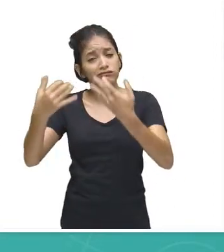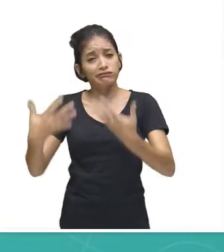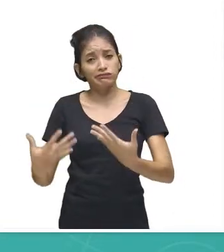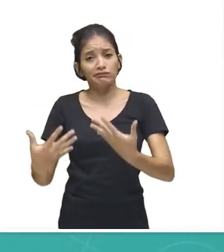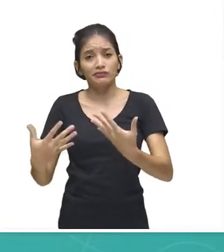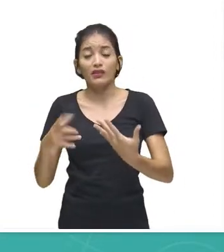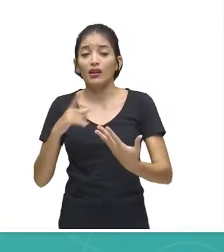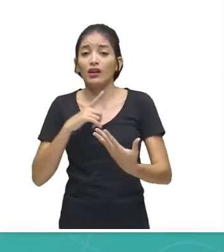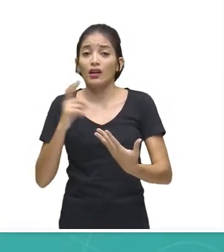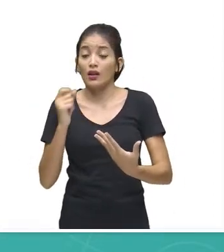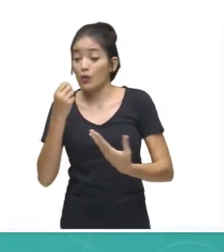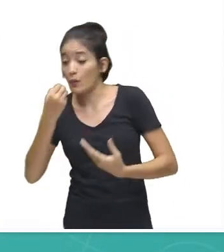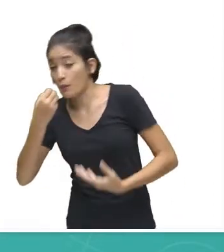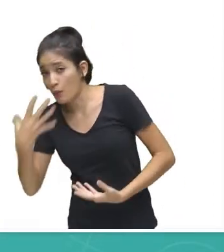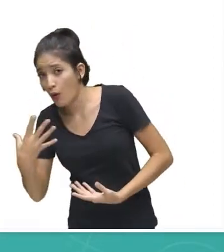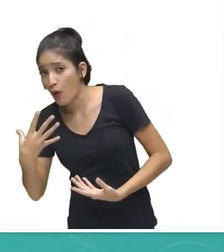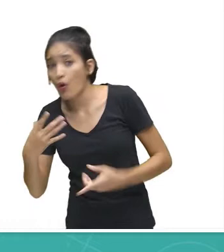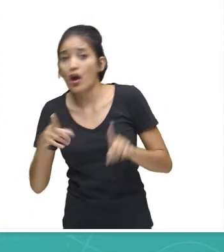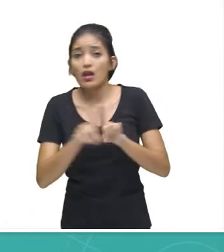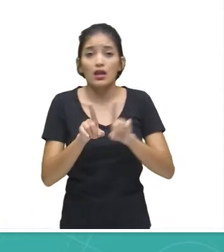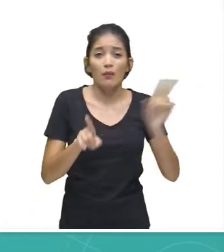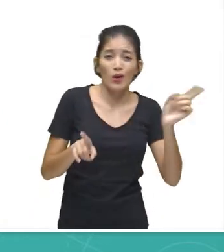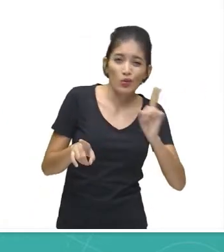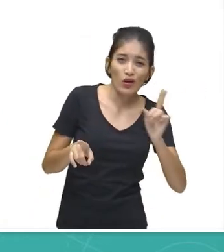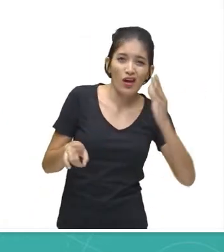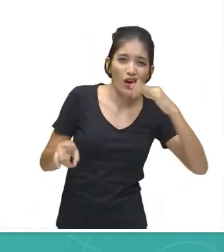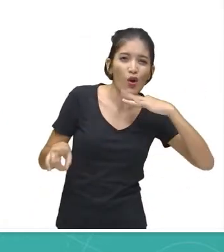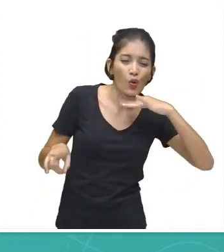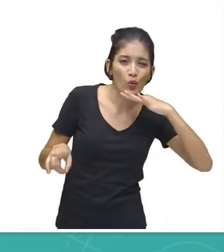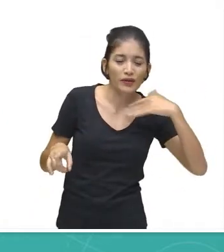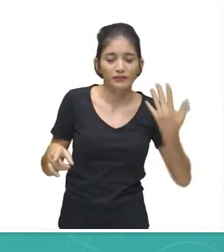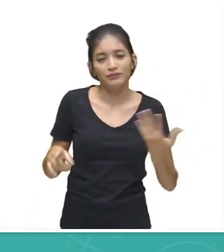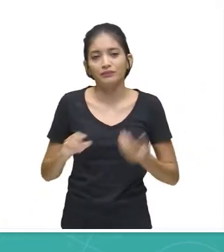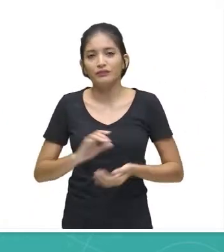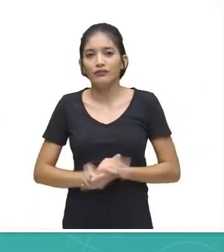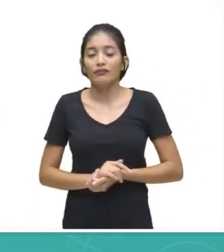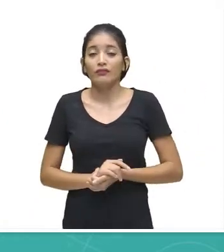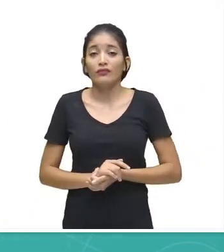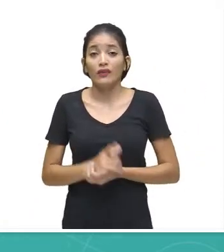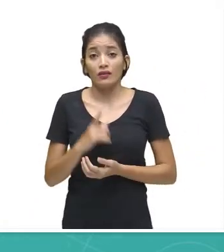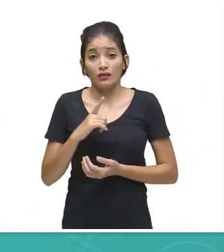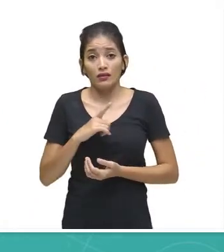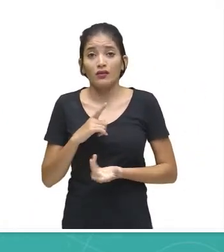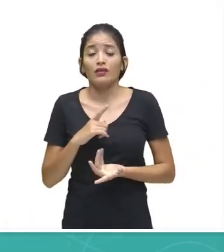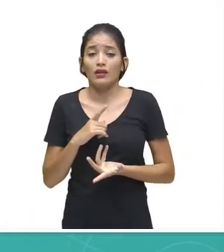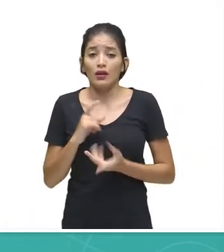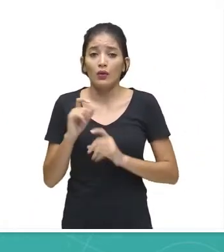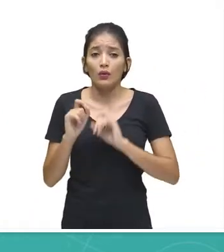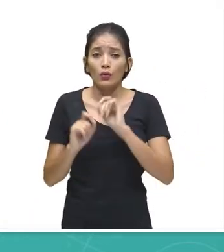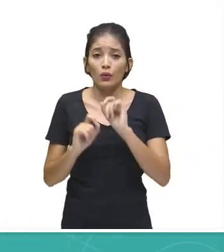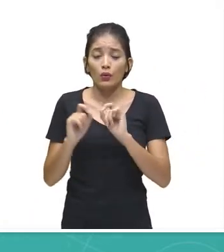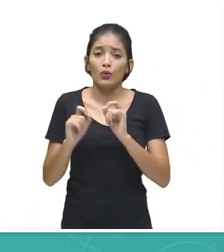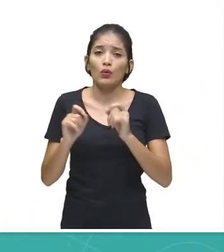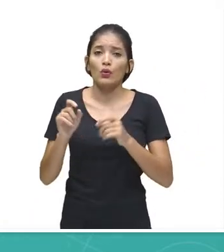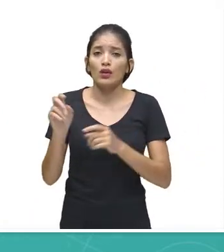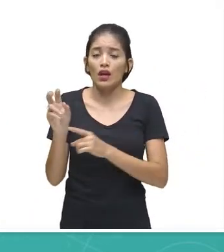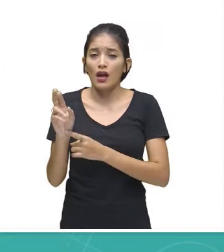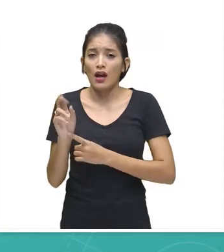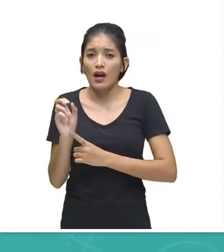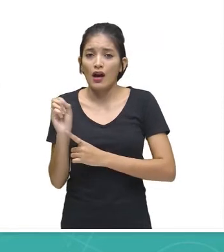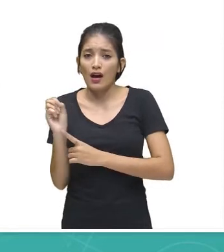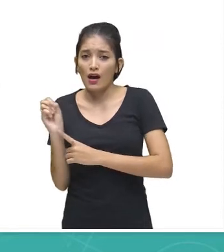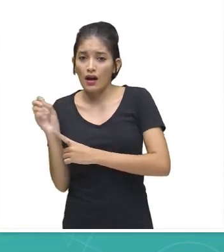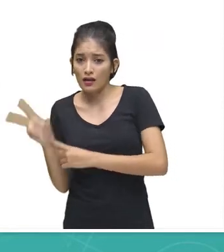que existe o que é bom e o que não é. Então vamos lá. Existe uma grande dicotomia entre os valores e